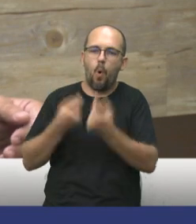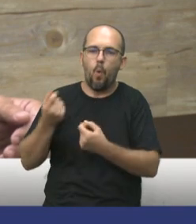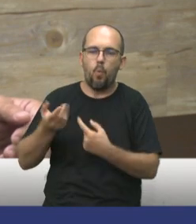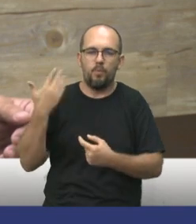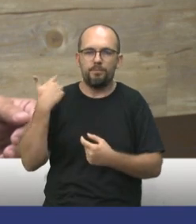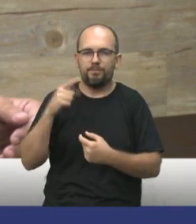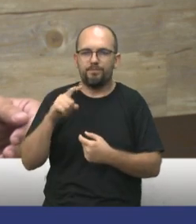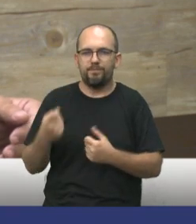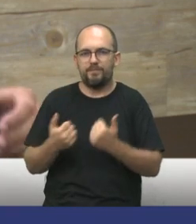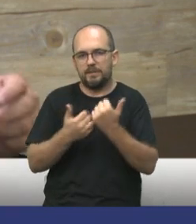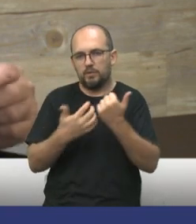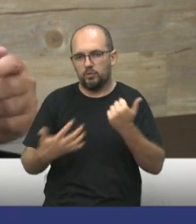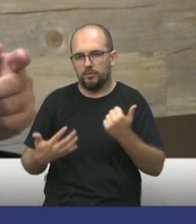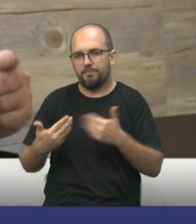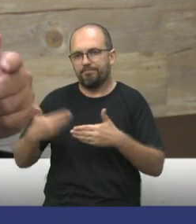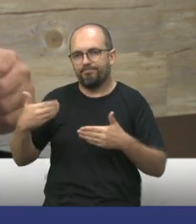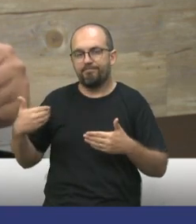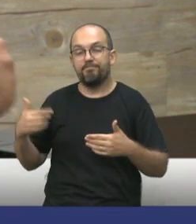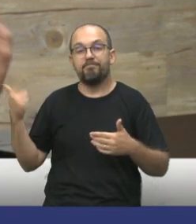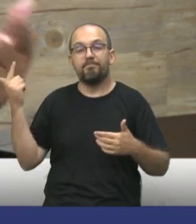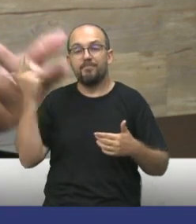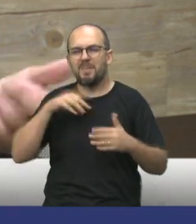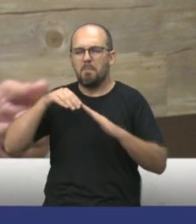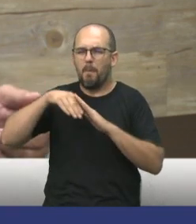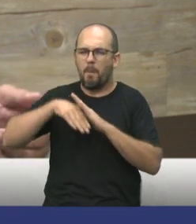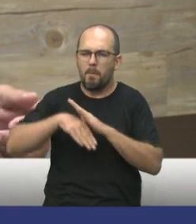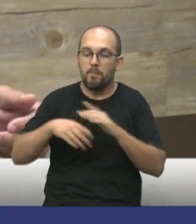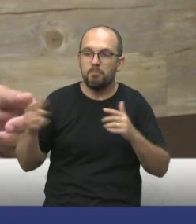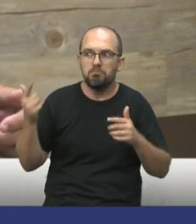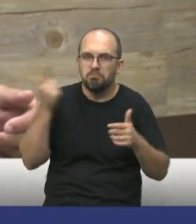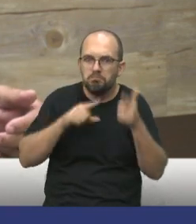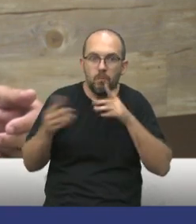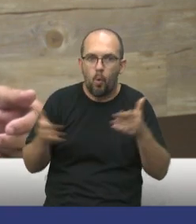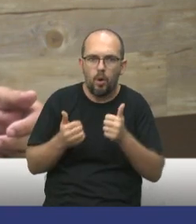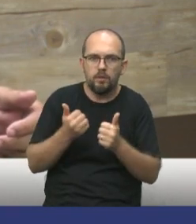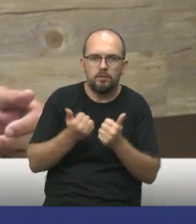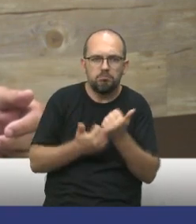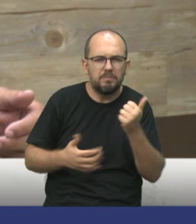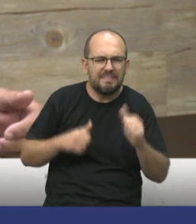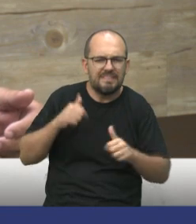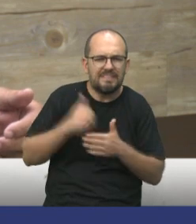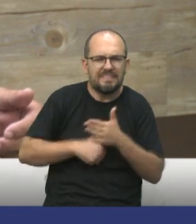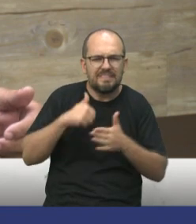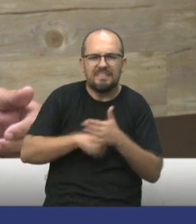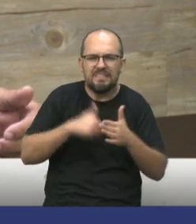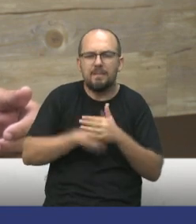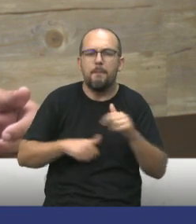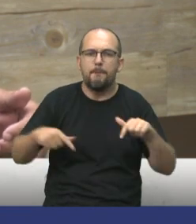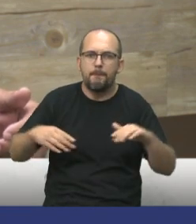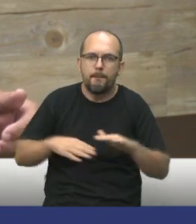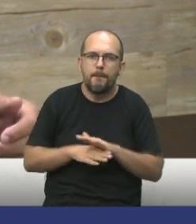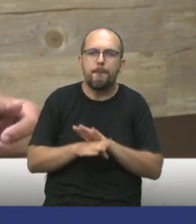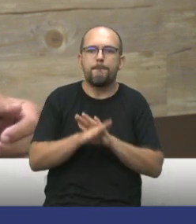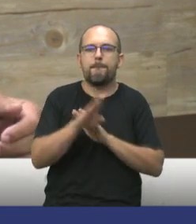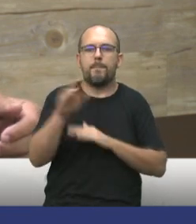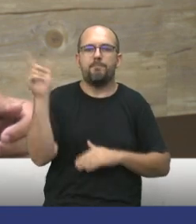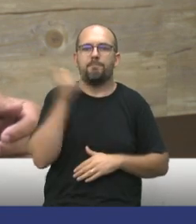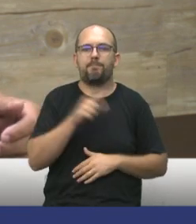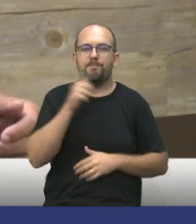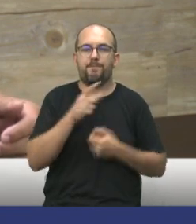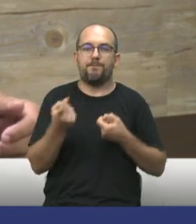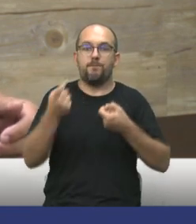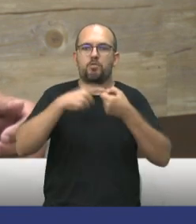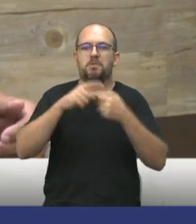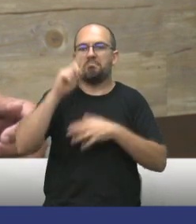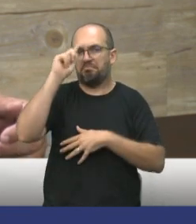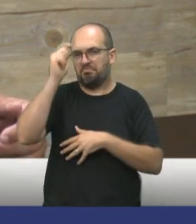passaram, da direção, e conseguiram transpor essas dificuldades com luta, com empenho, dedicação. Então, é de